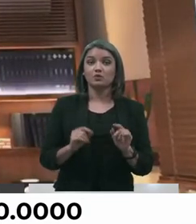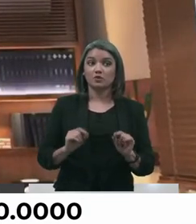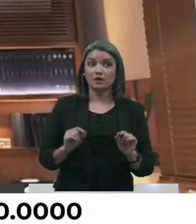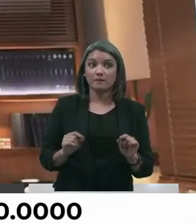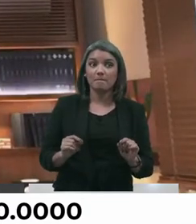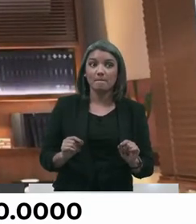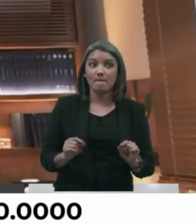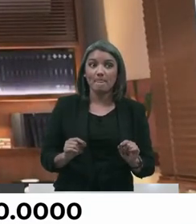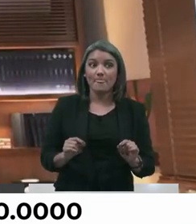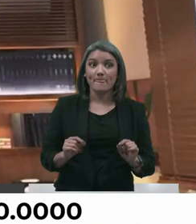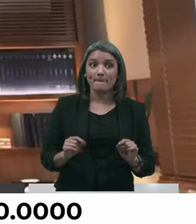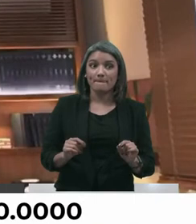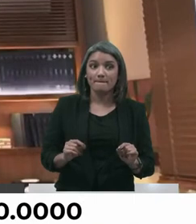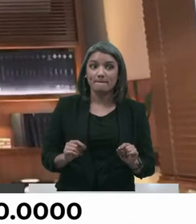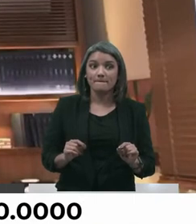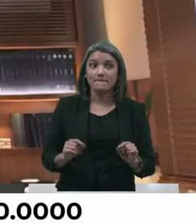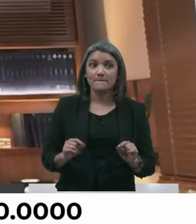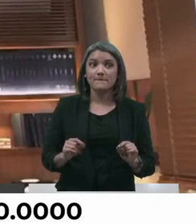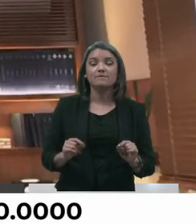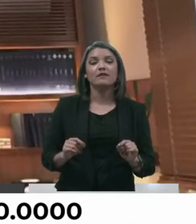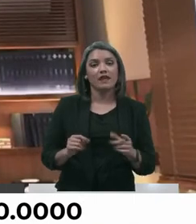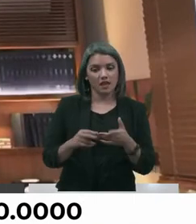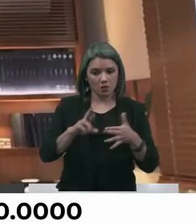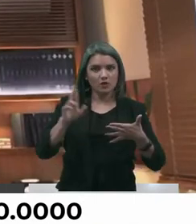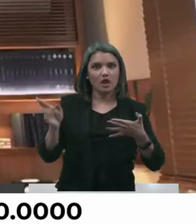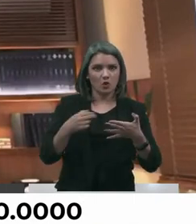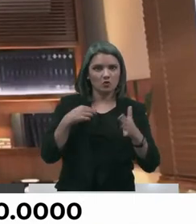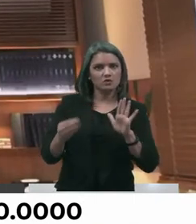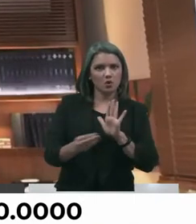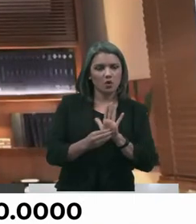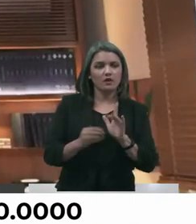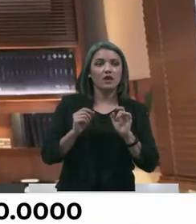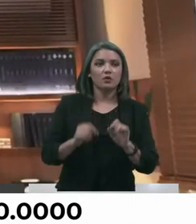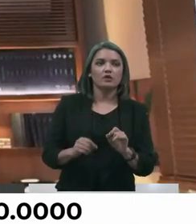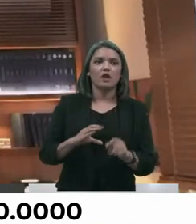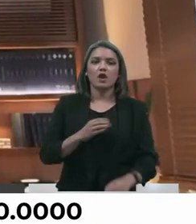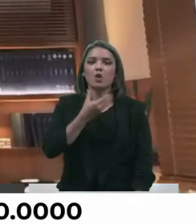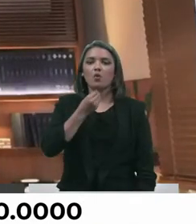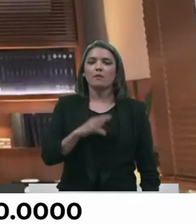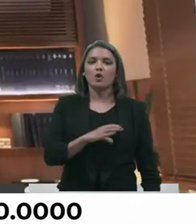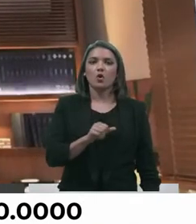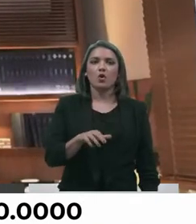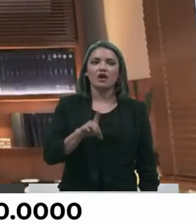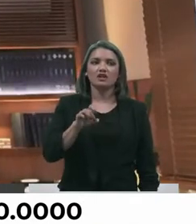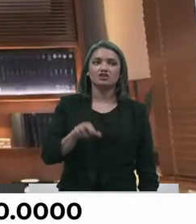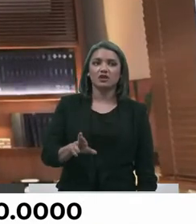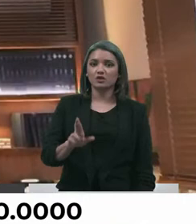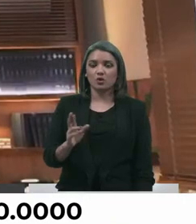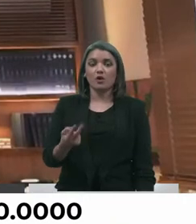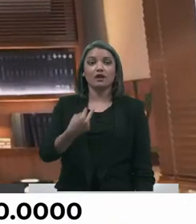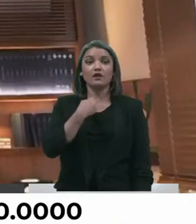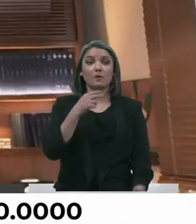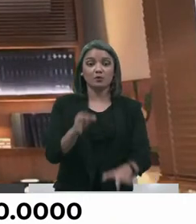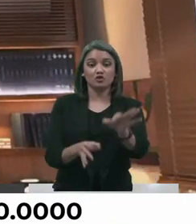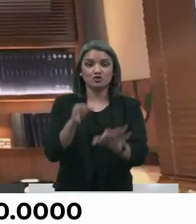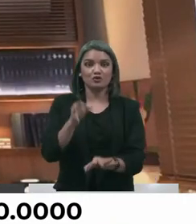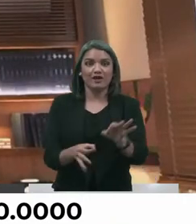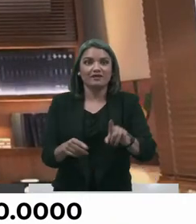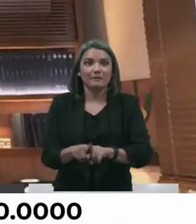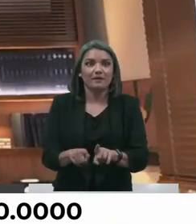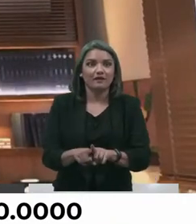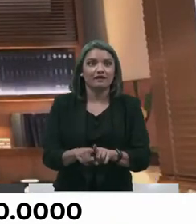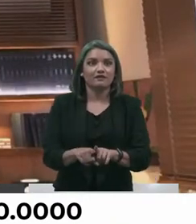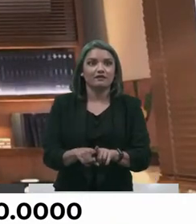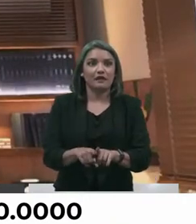revisão disciplinar, respeitosamente, o corregedor, que já não era mais corregedor, ele não podia participar daquele julgamento.